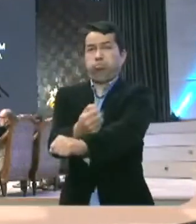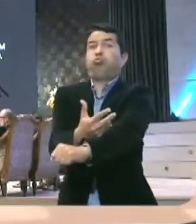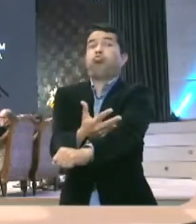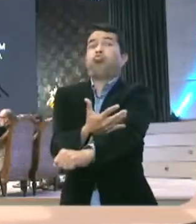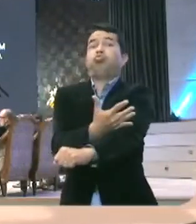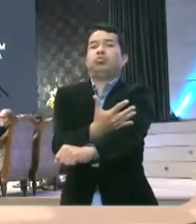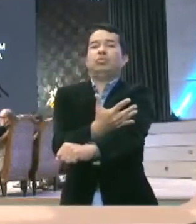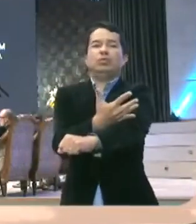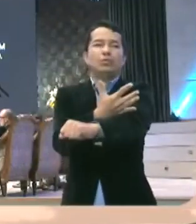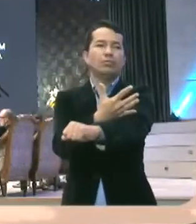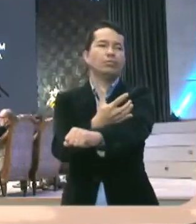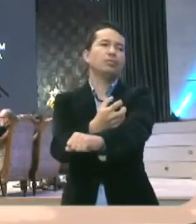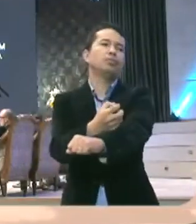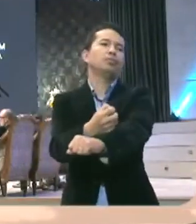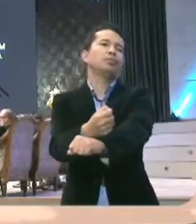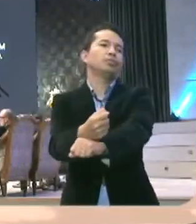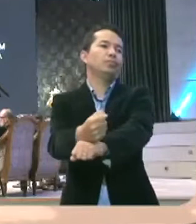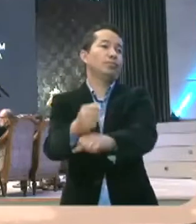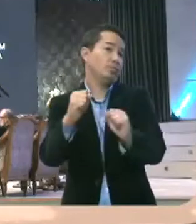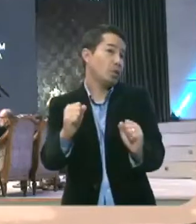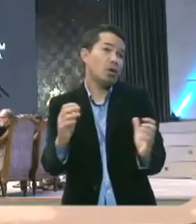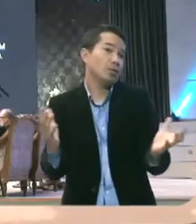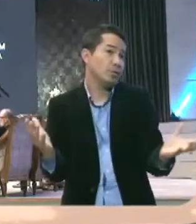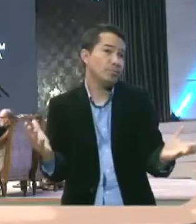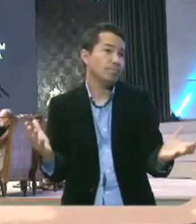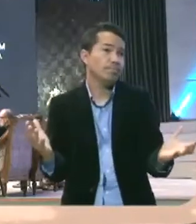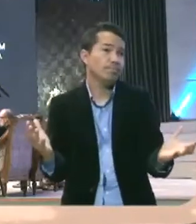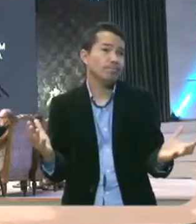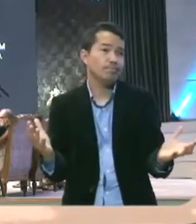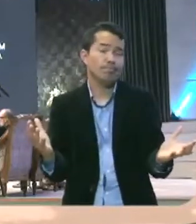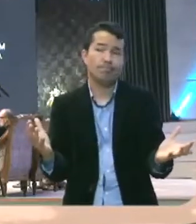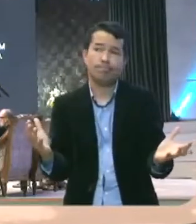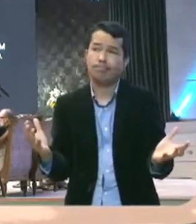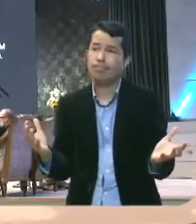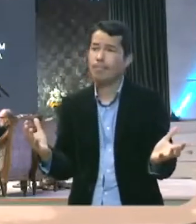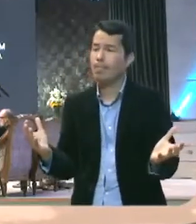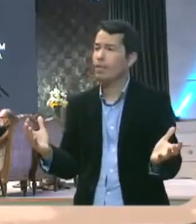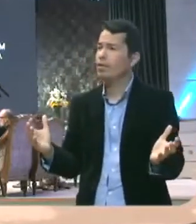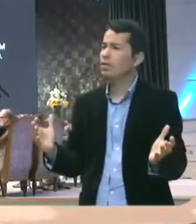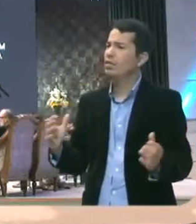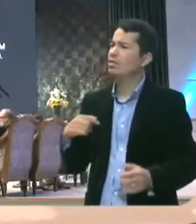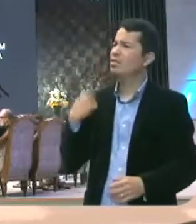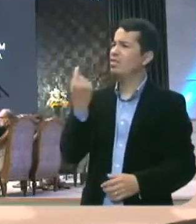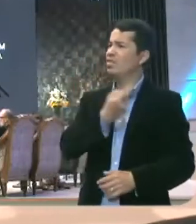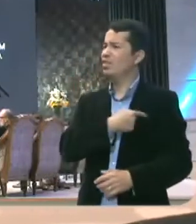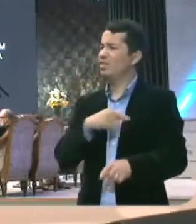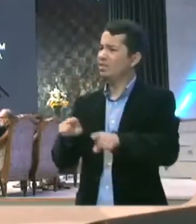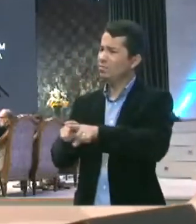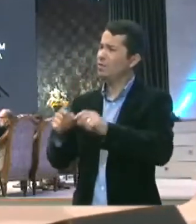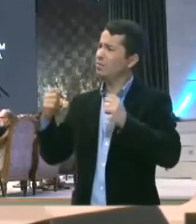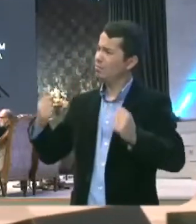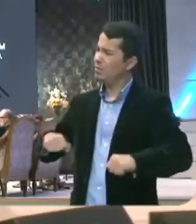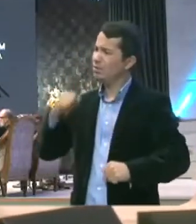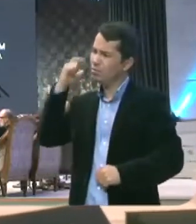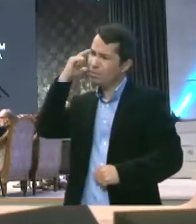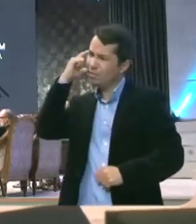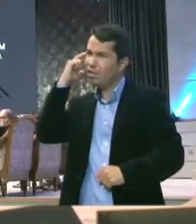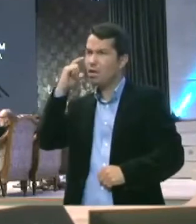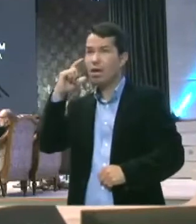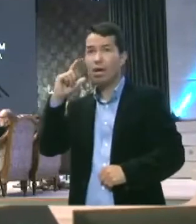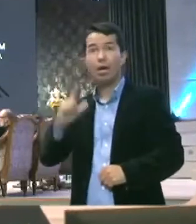e pode parar ali e aí a gente fica imaginando que é o lugar